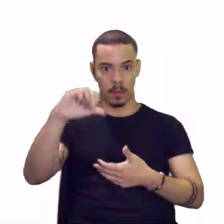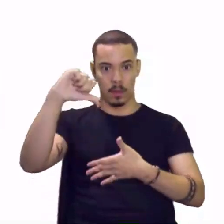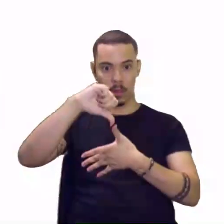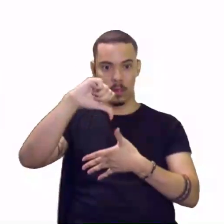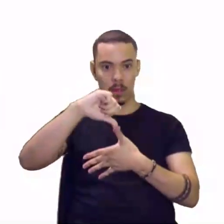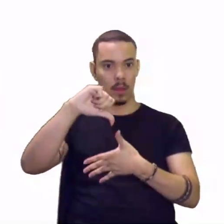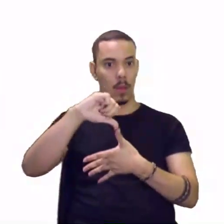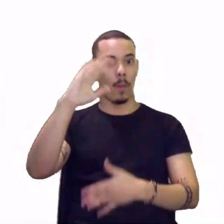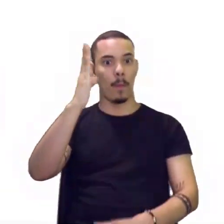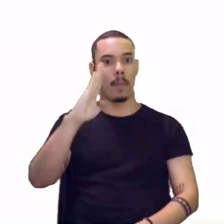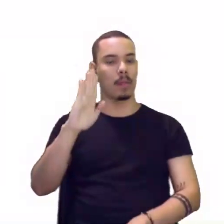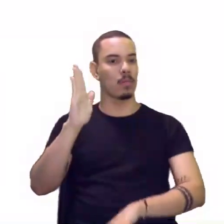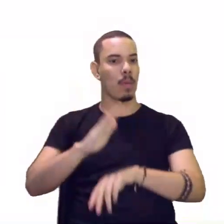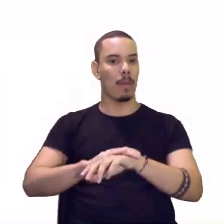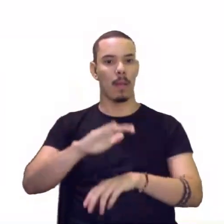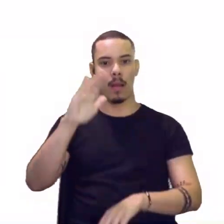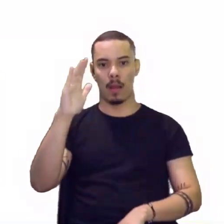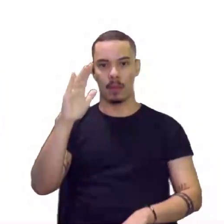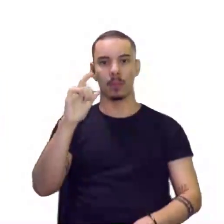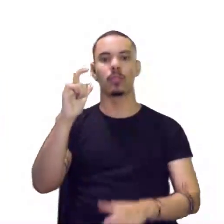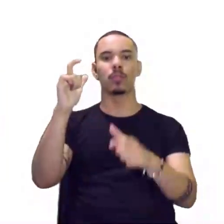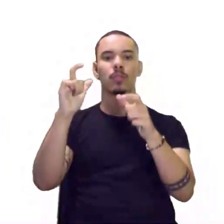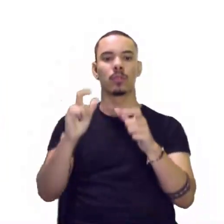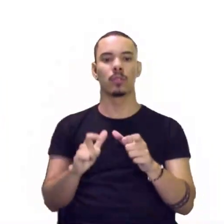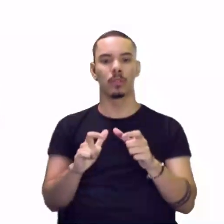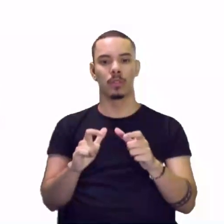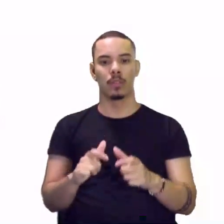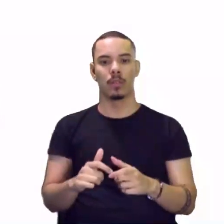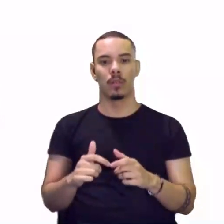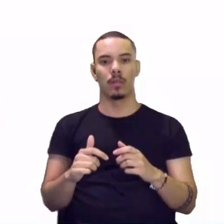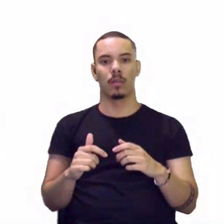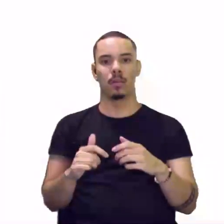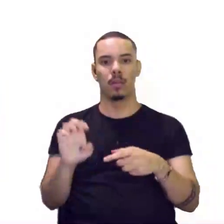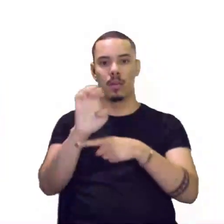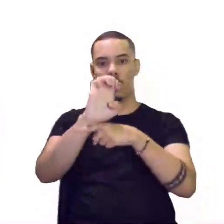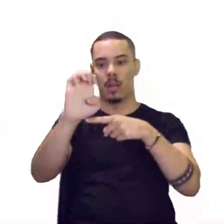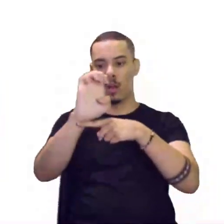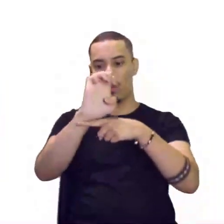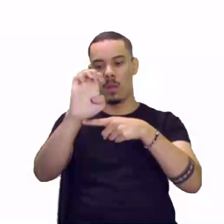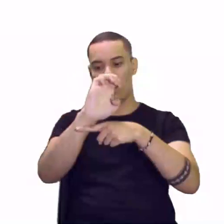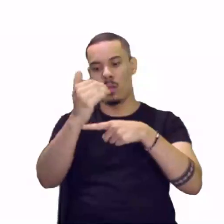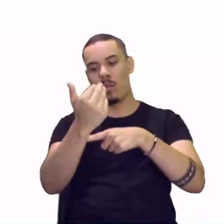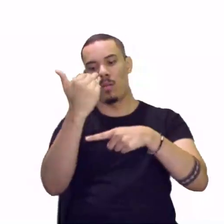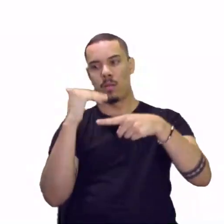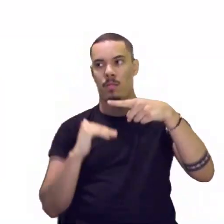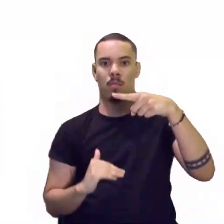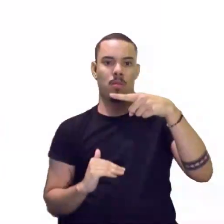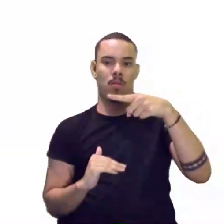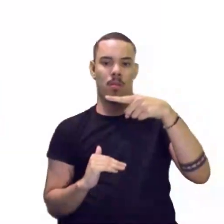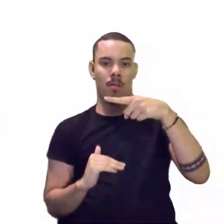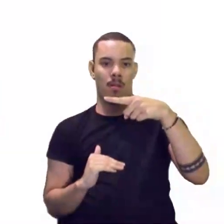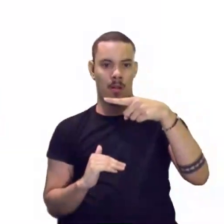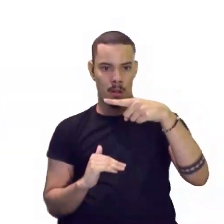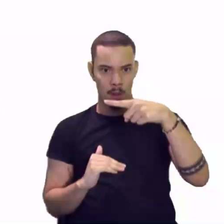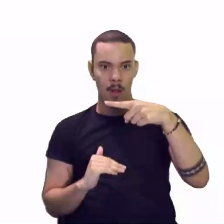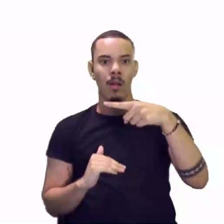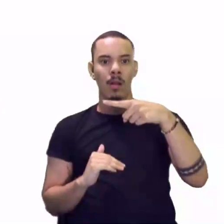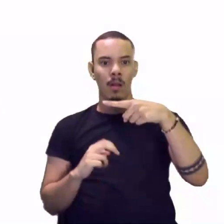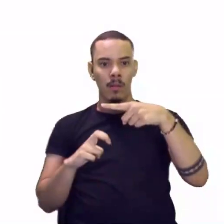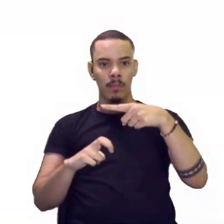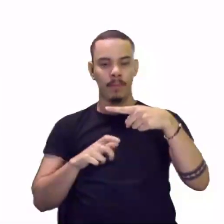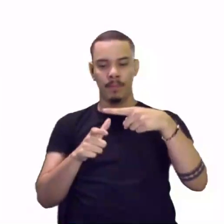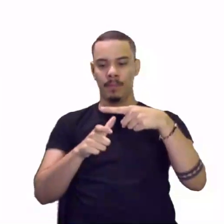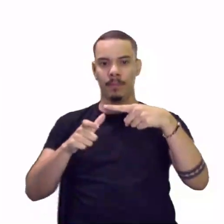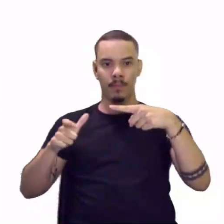parte do seu território está localizado abaixo da linha do Equador. Então, maior parte do